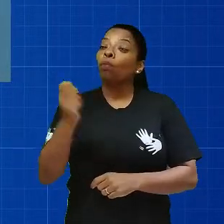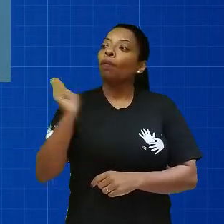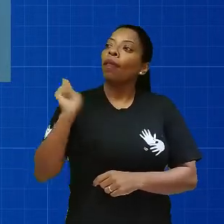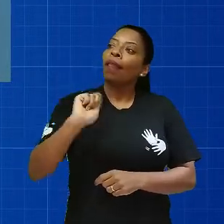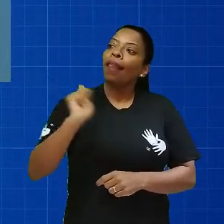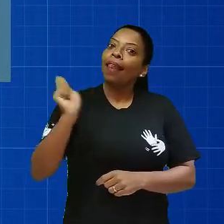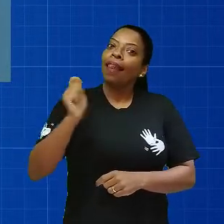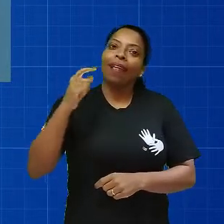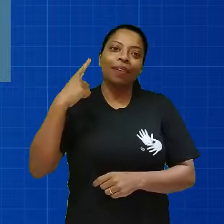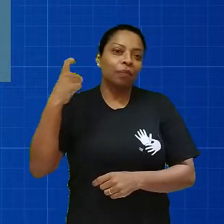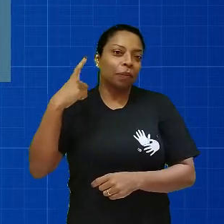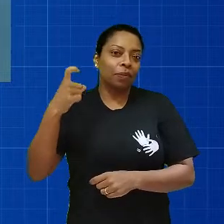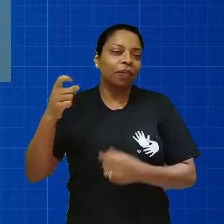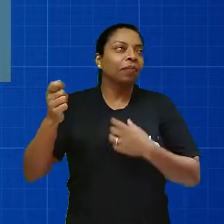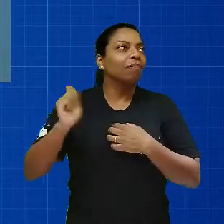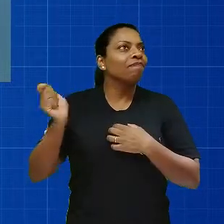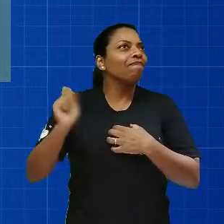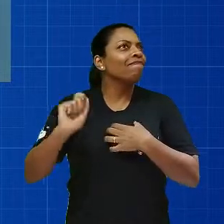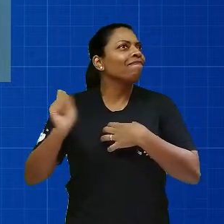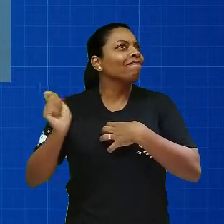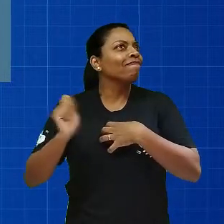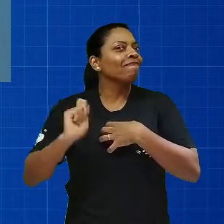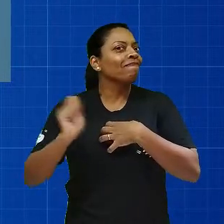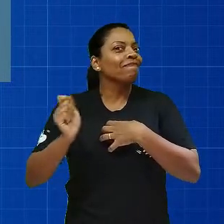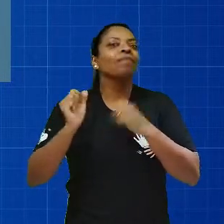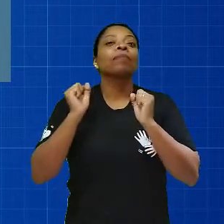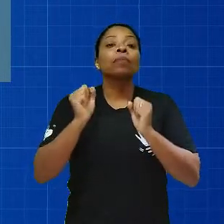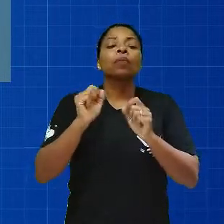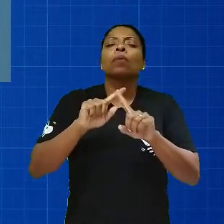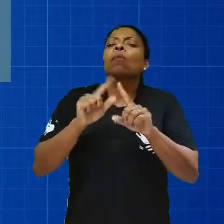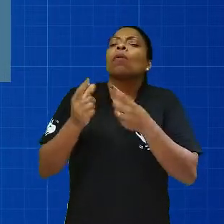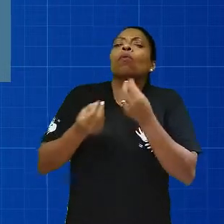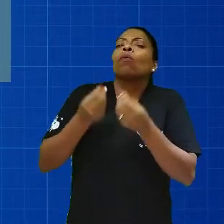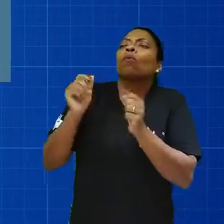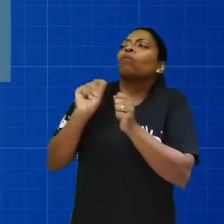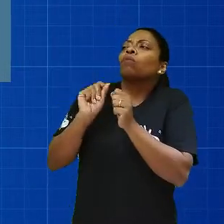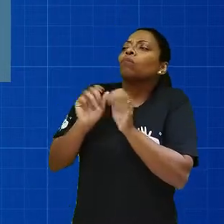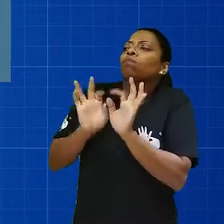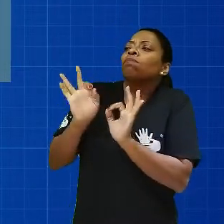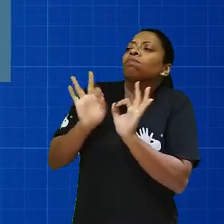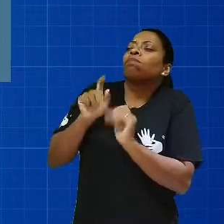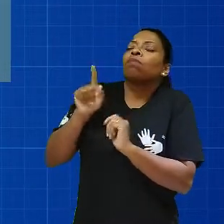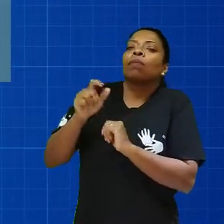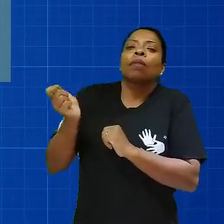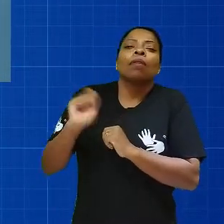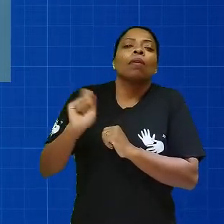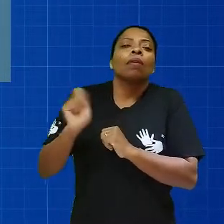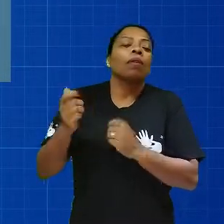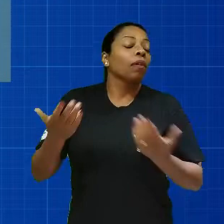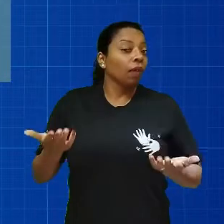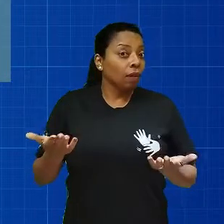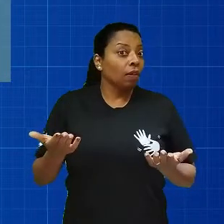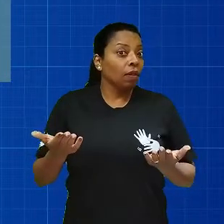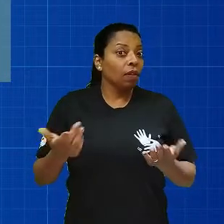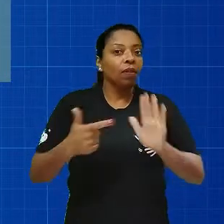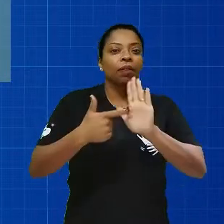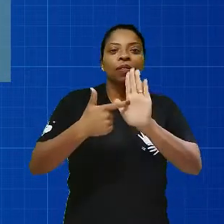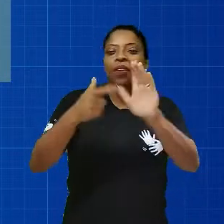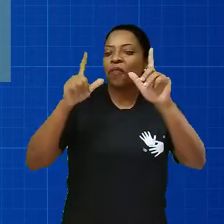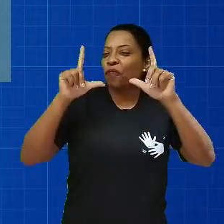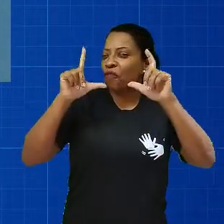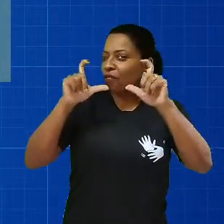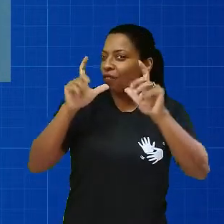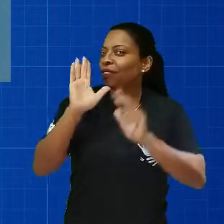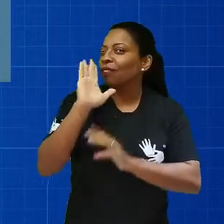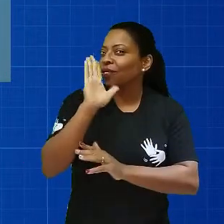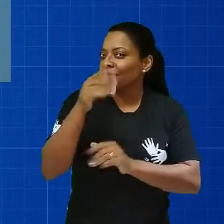chocalho. Então, mas como que eu posso construir esse instrumento com as crianças? A gente vai mostrar algumas